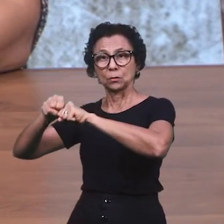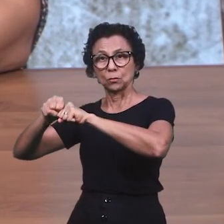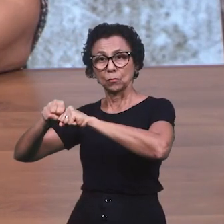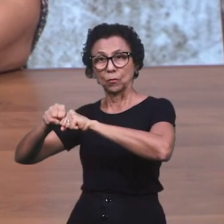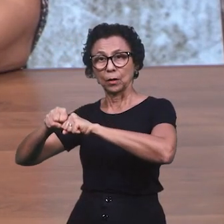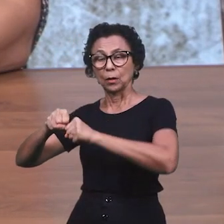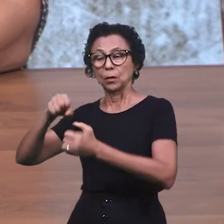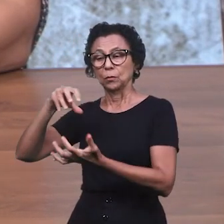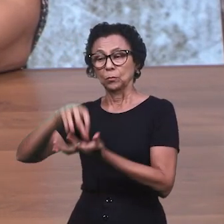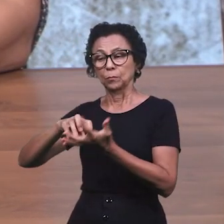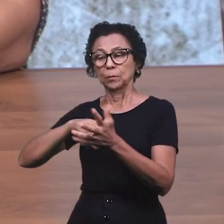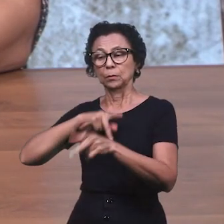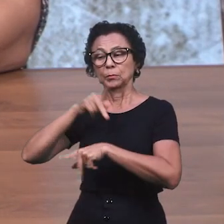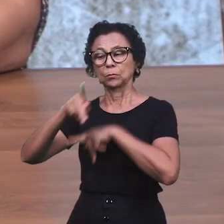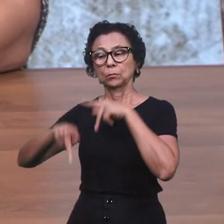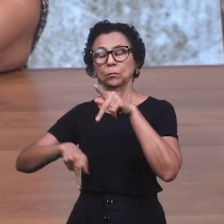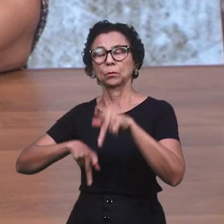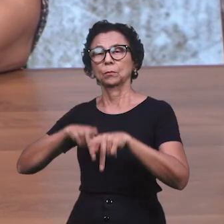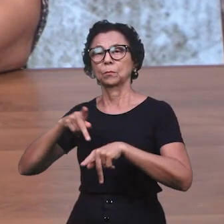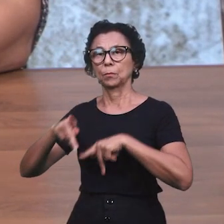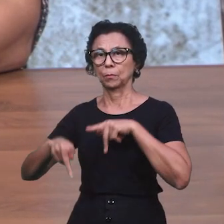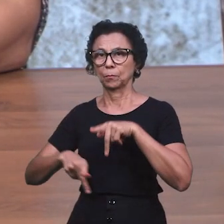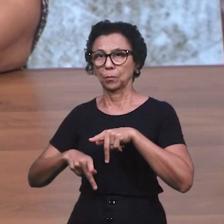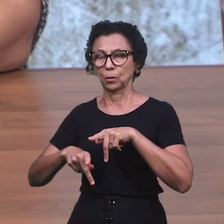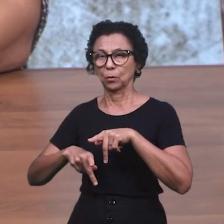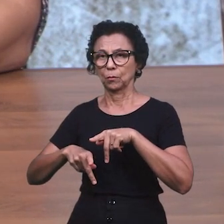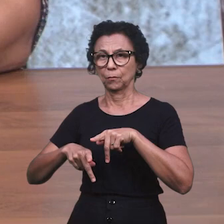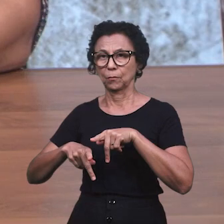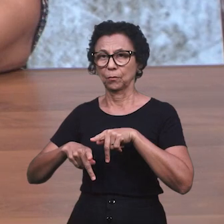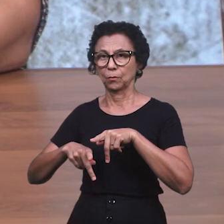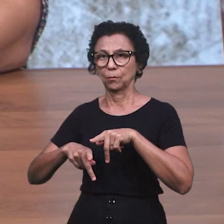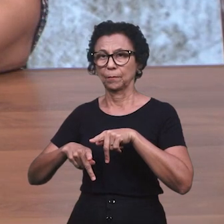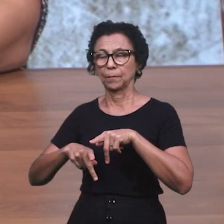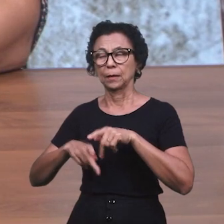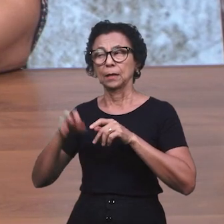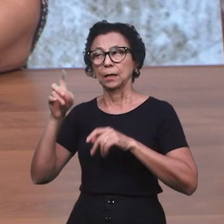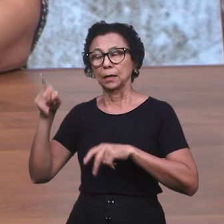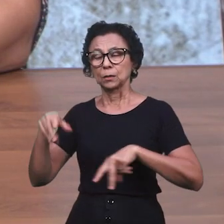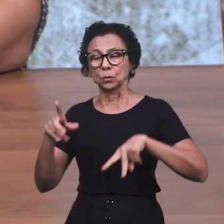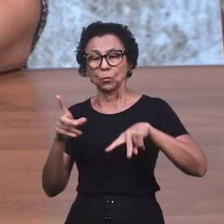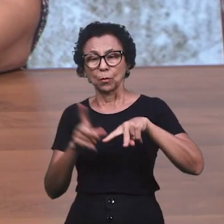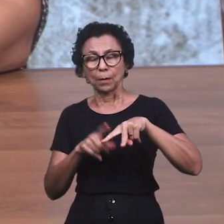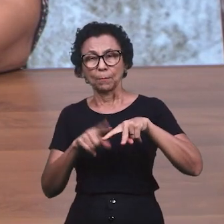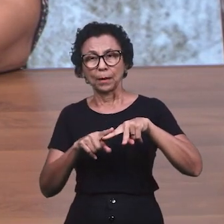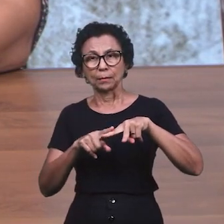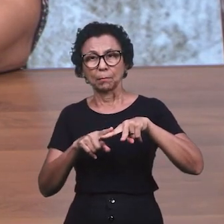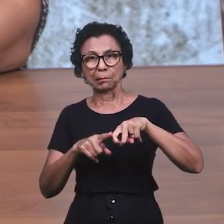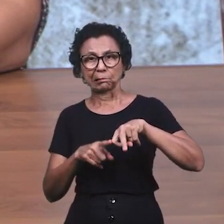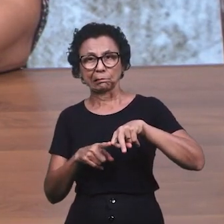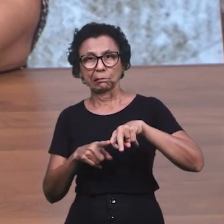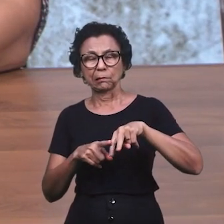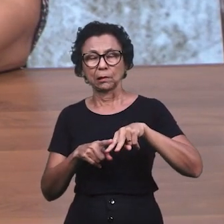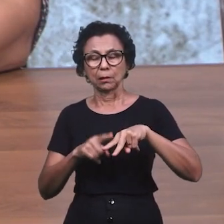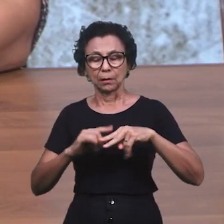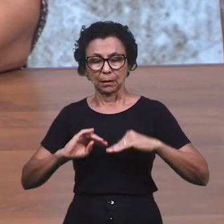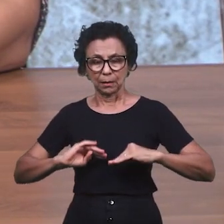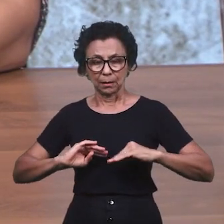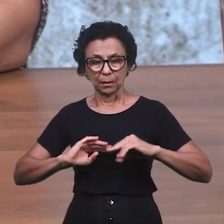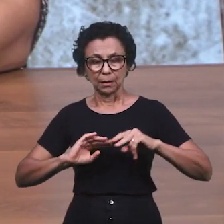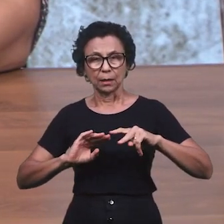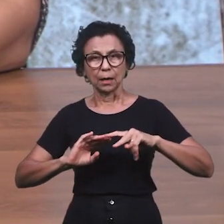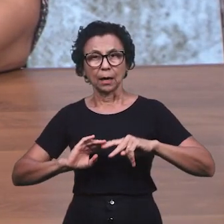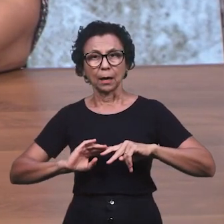teu povo, fazendo-te o Senhor decair a coxa e inchar o ventre. E esta